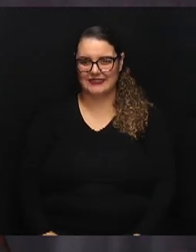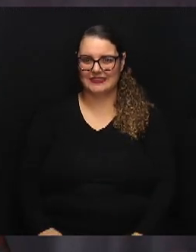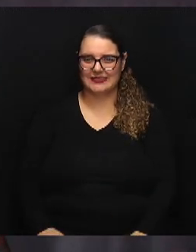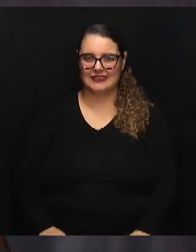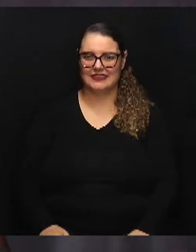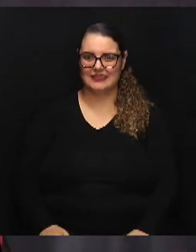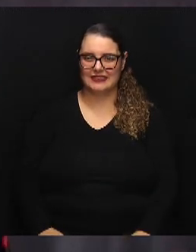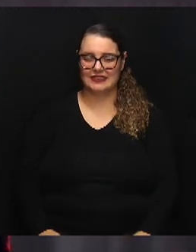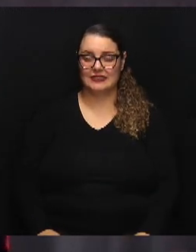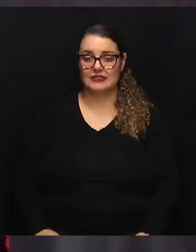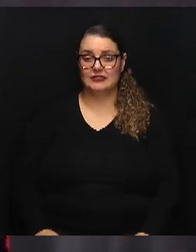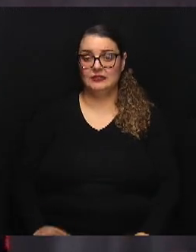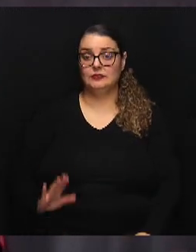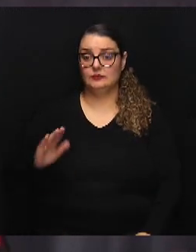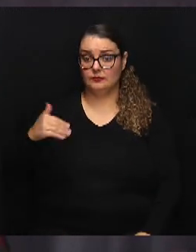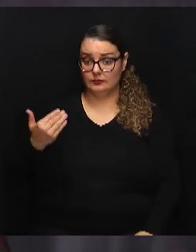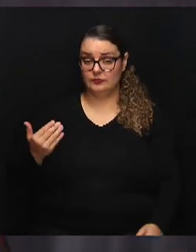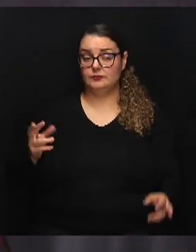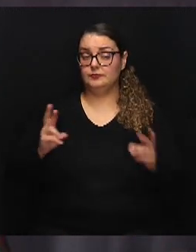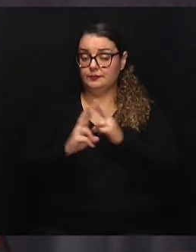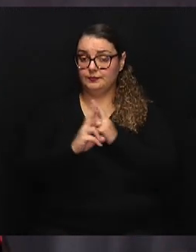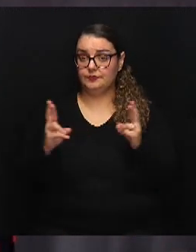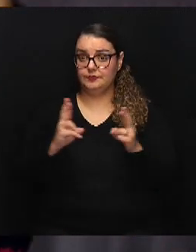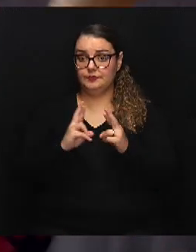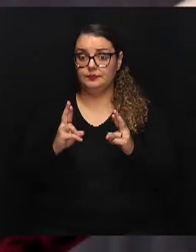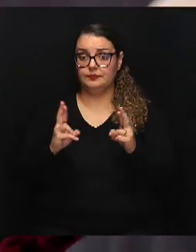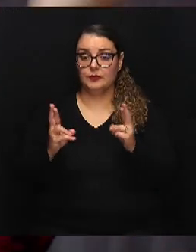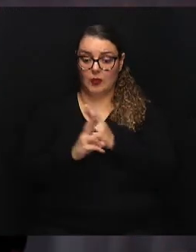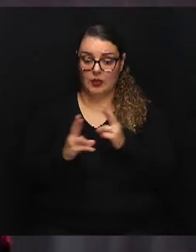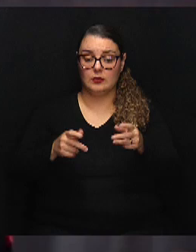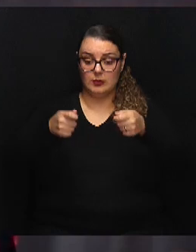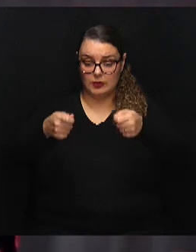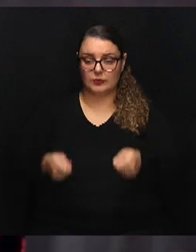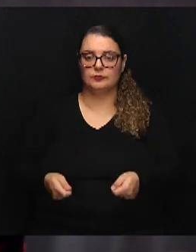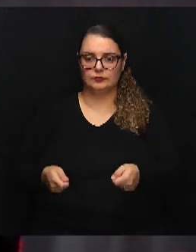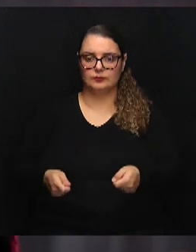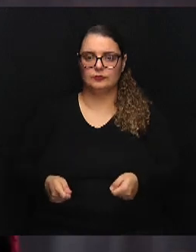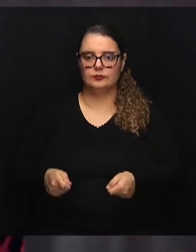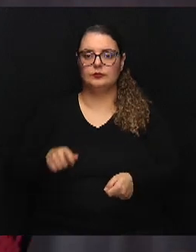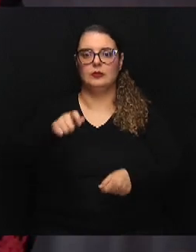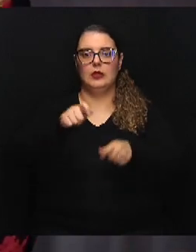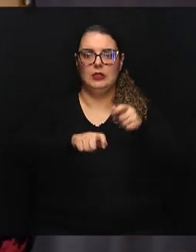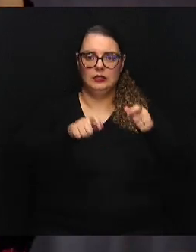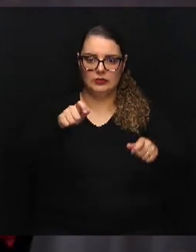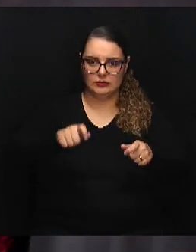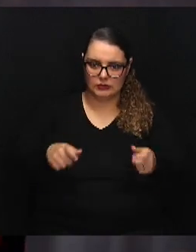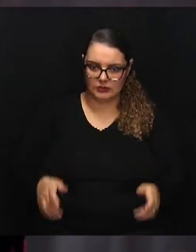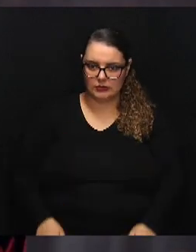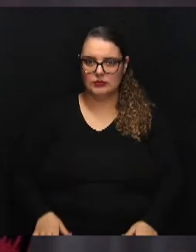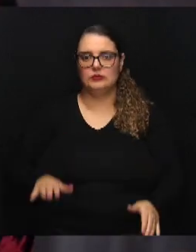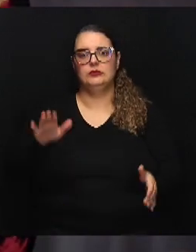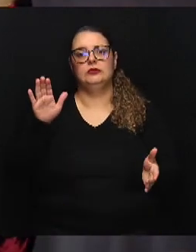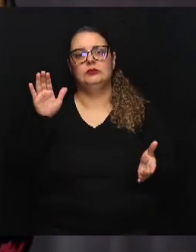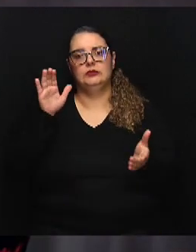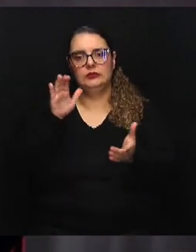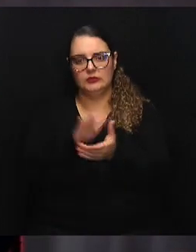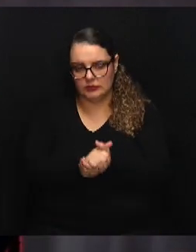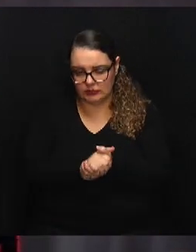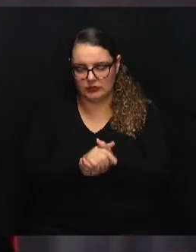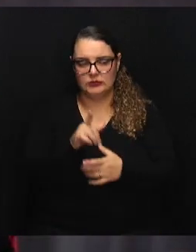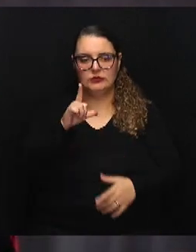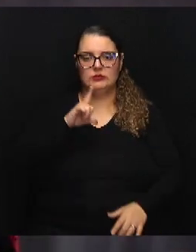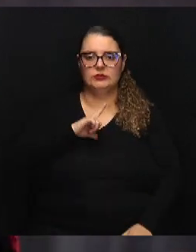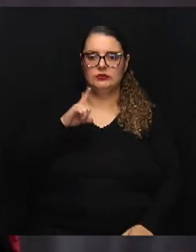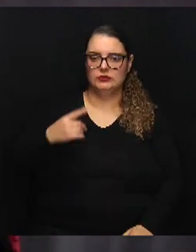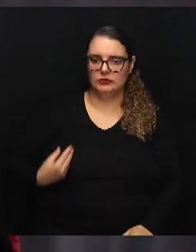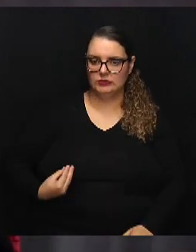Então, quando a gente faz essa relação do relacionamento sólido, né, que é justamente essas pessoas que se casam, que têm uma vida, né,